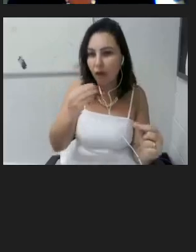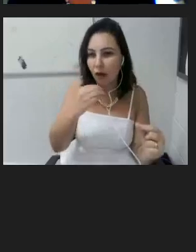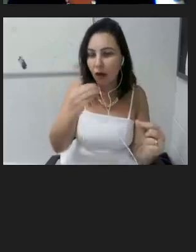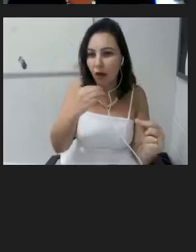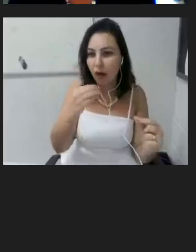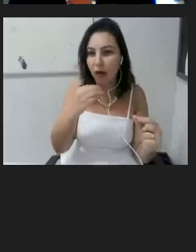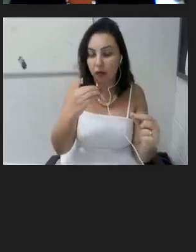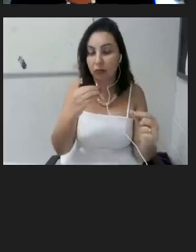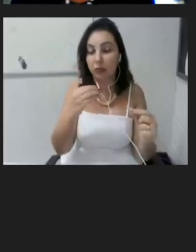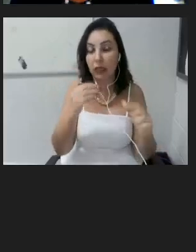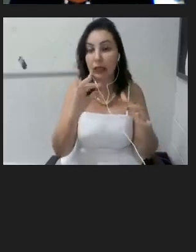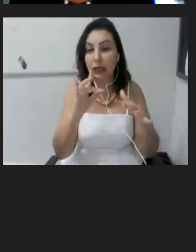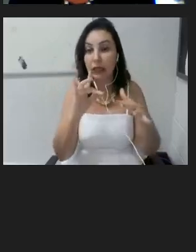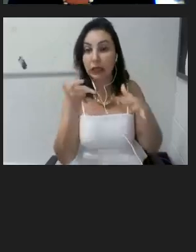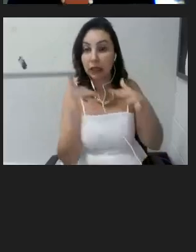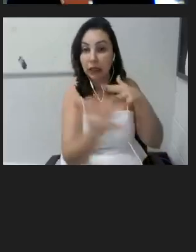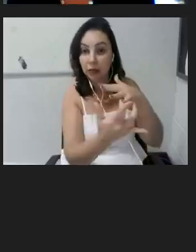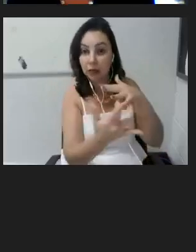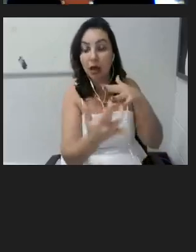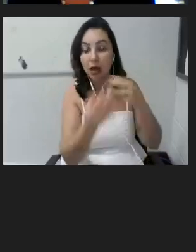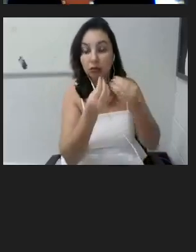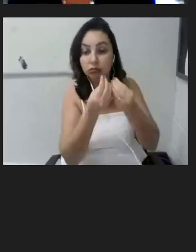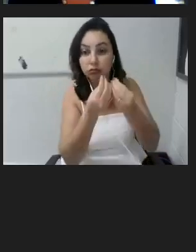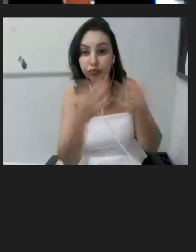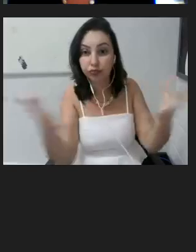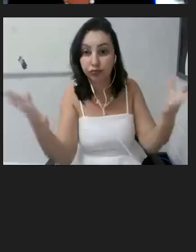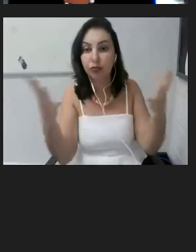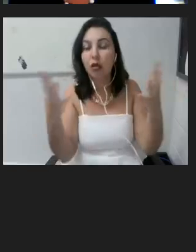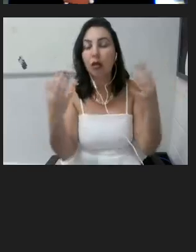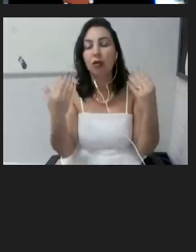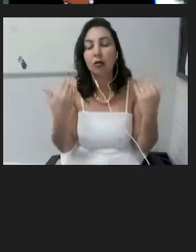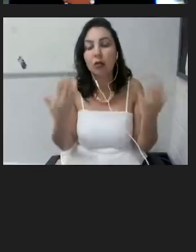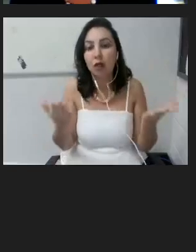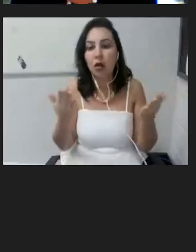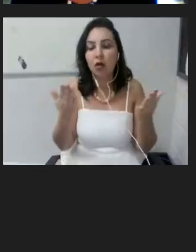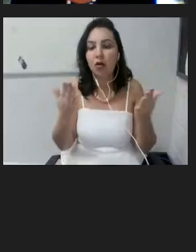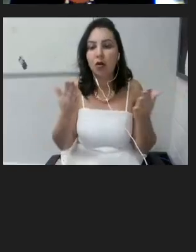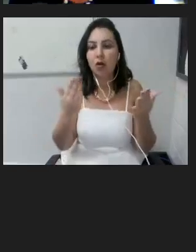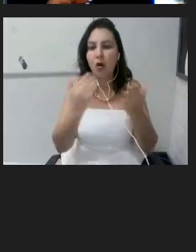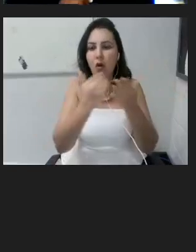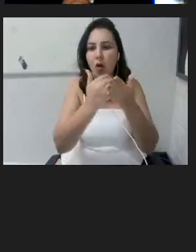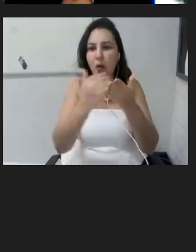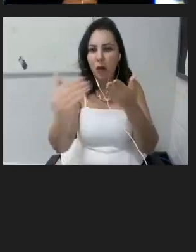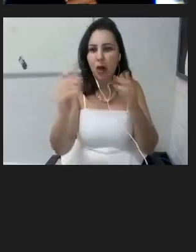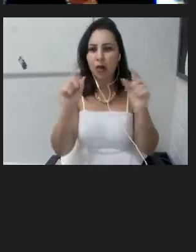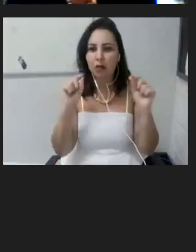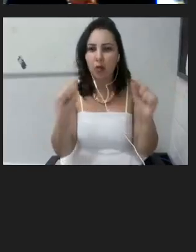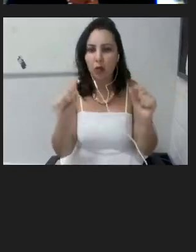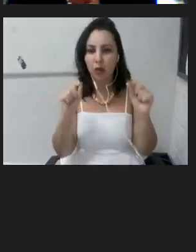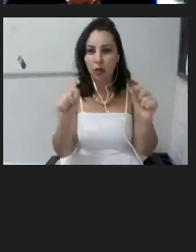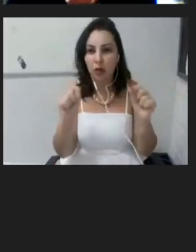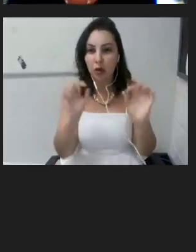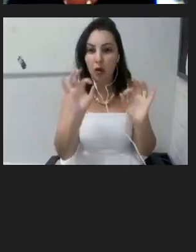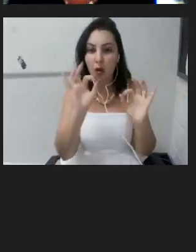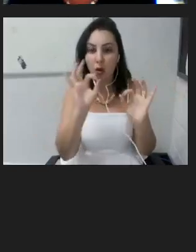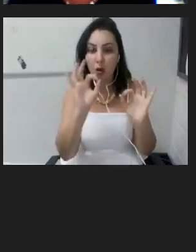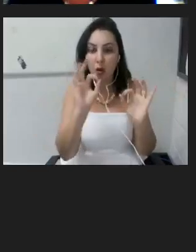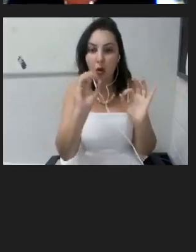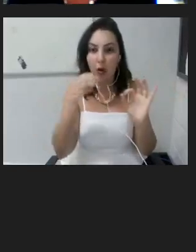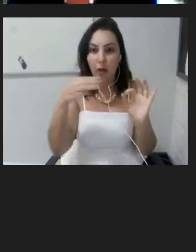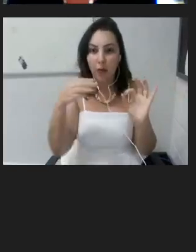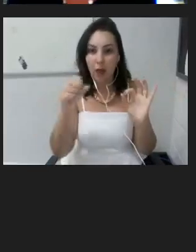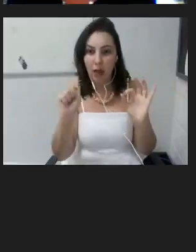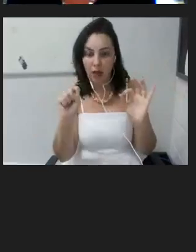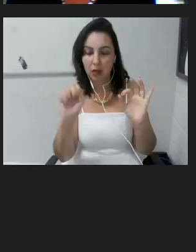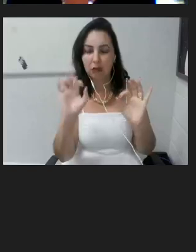das redes sociais. E aí, então, a gente começa chamando nada mais, nada menos do que a Organização Mundial de Saúde,